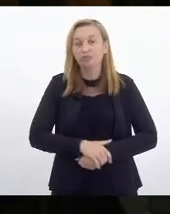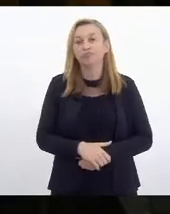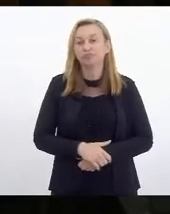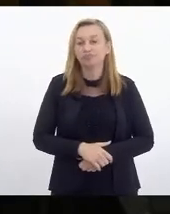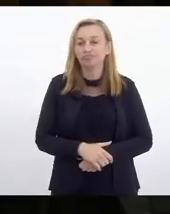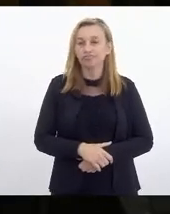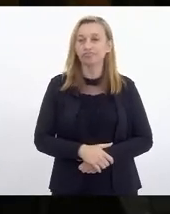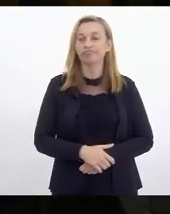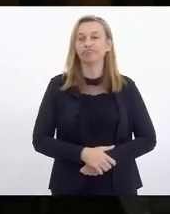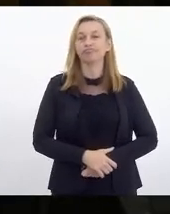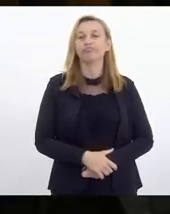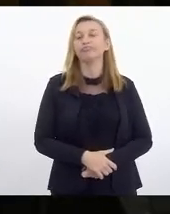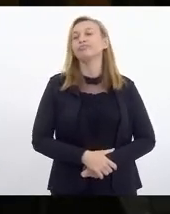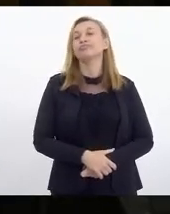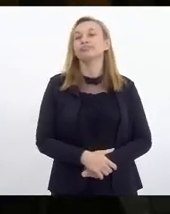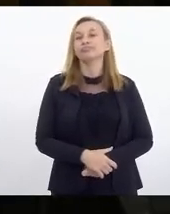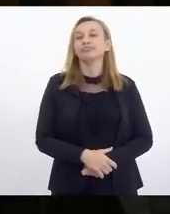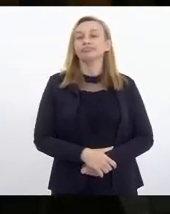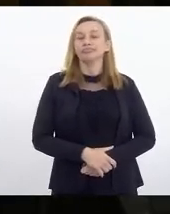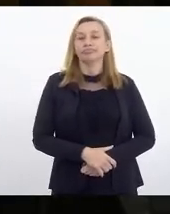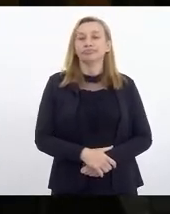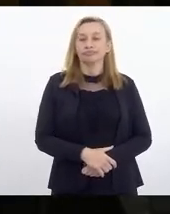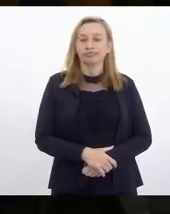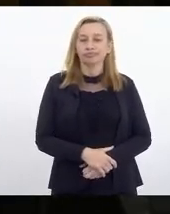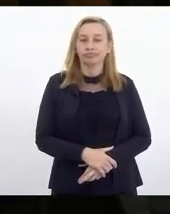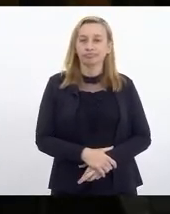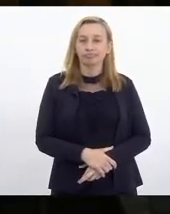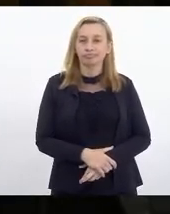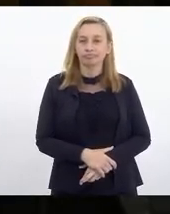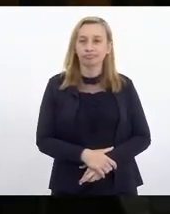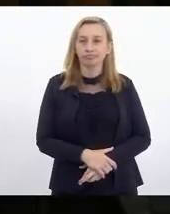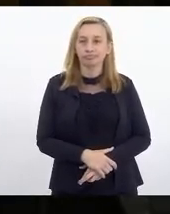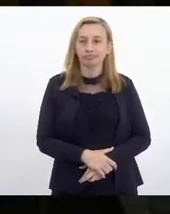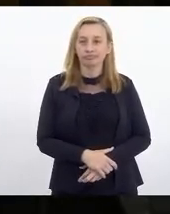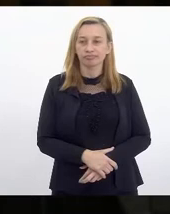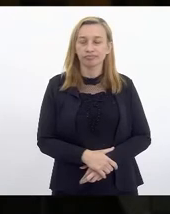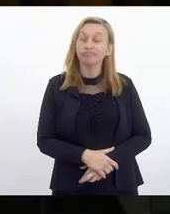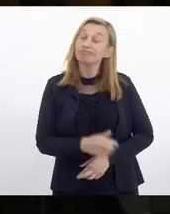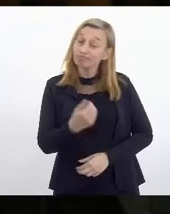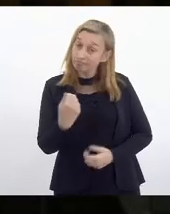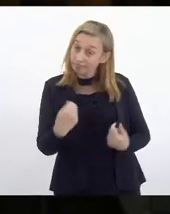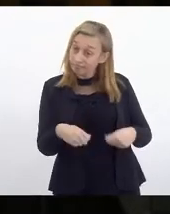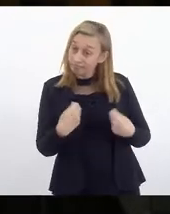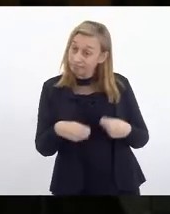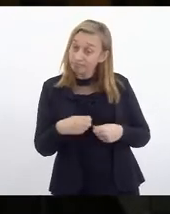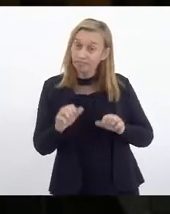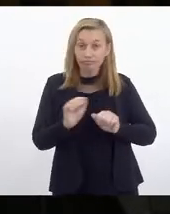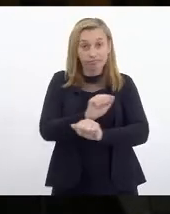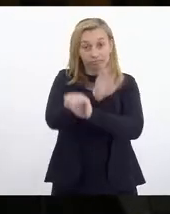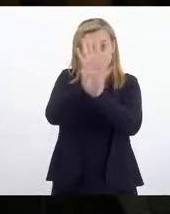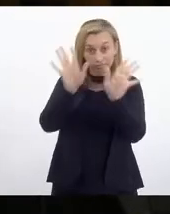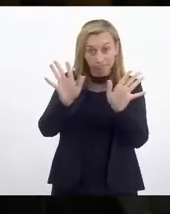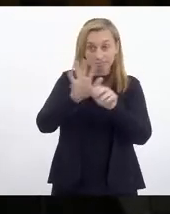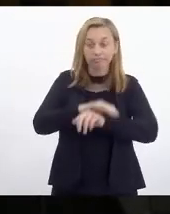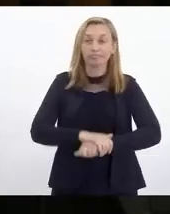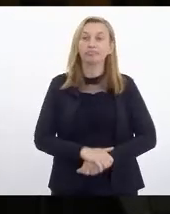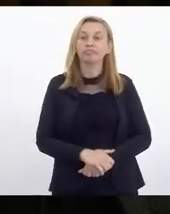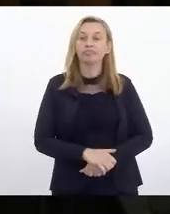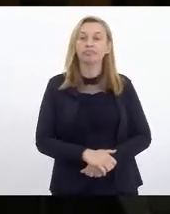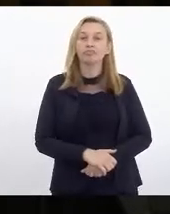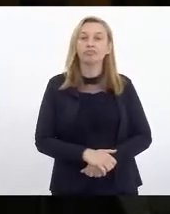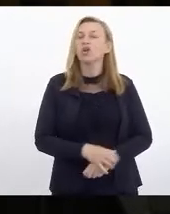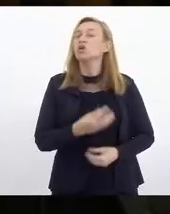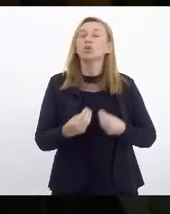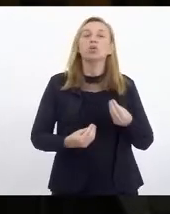Dito isso, é necessário ficar claro de como